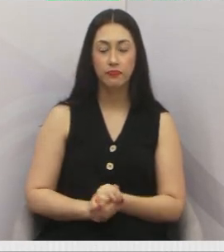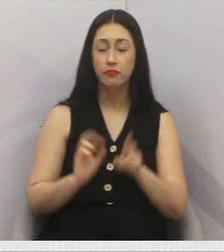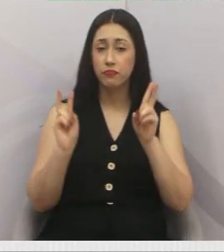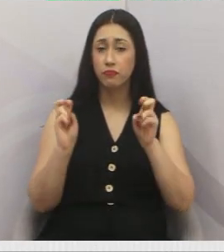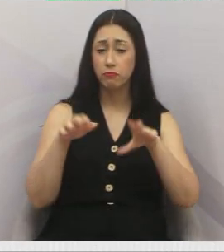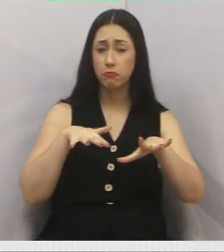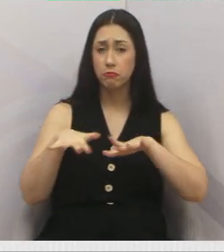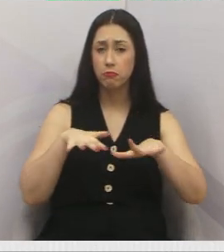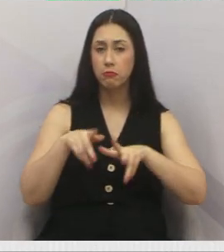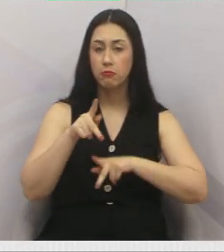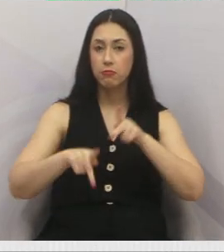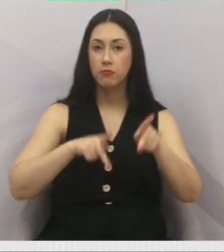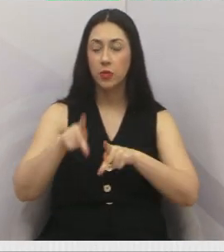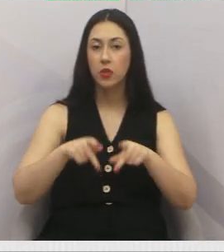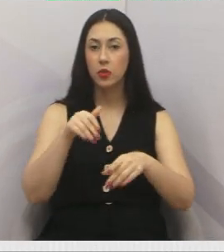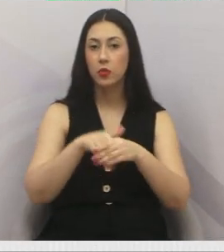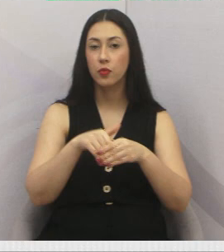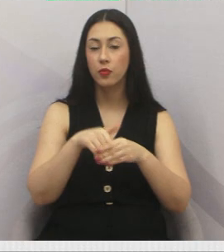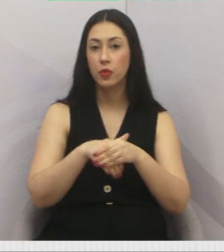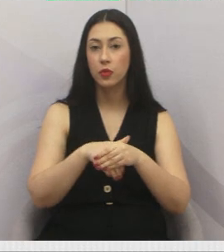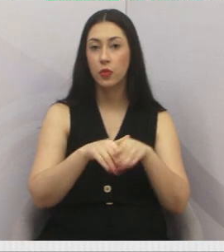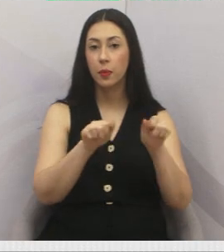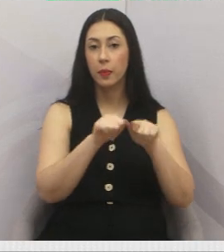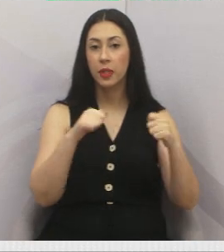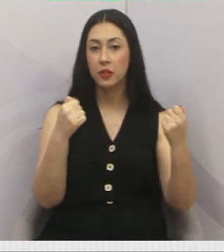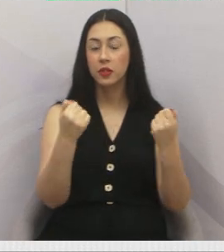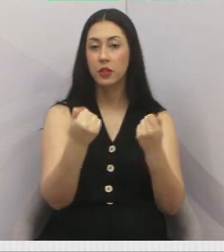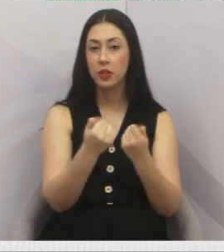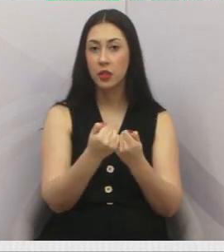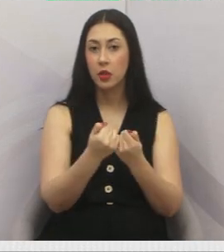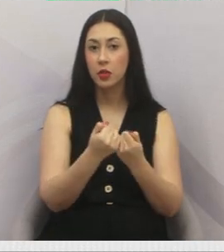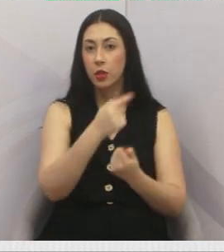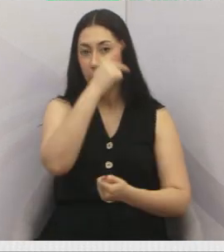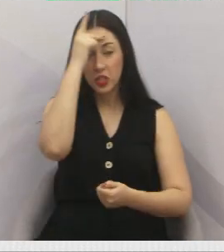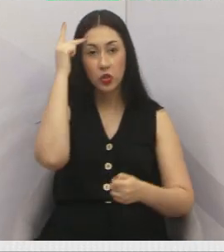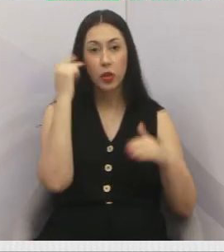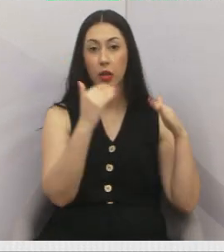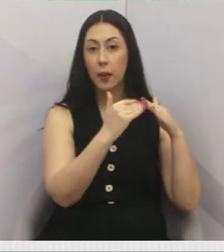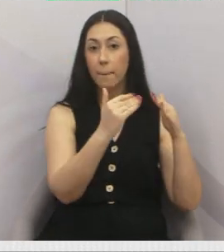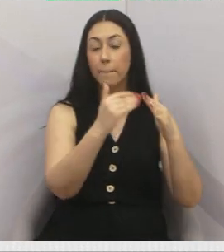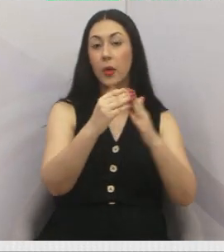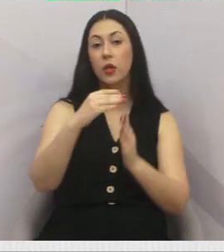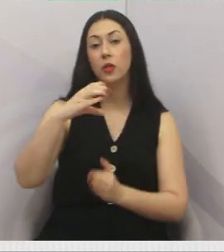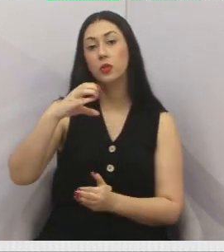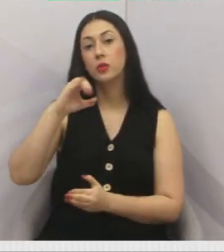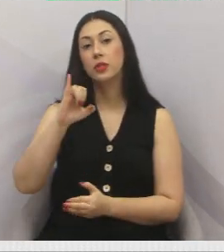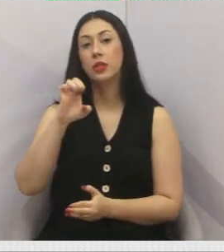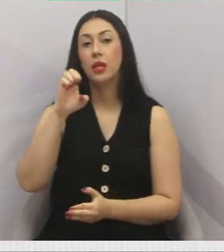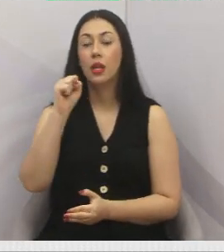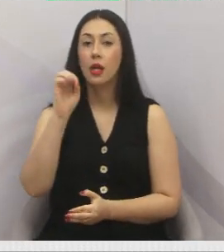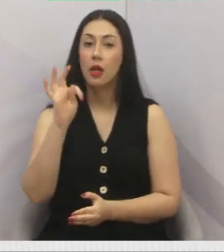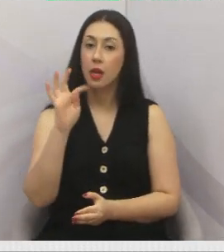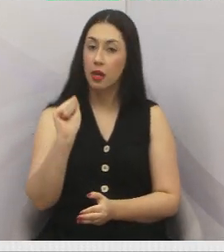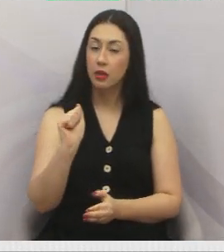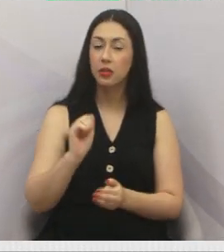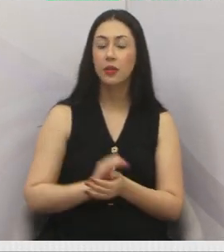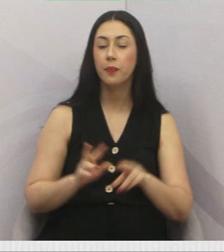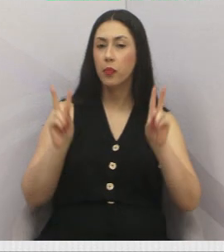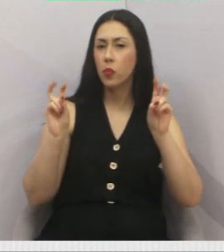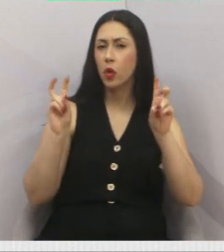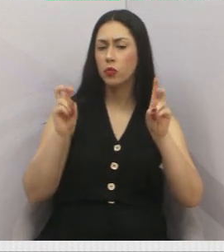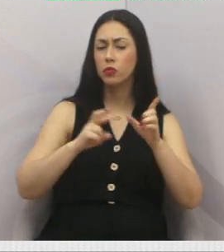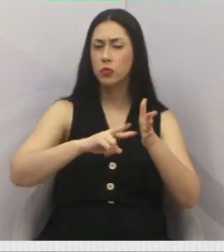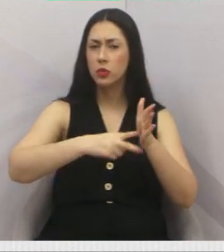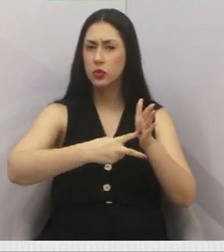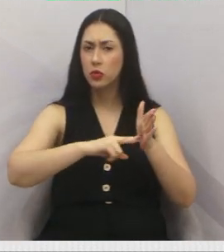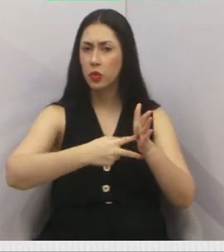Segmento movimentos populares, um voto para Associação dos Proprietários e Moradores do Jardim Siesta. Segmento entidade classe